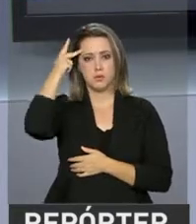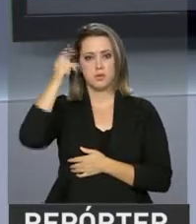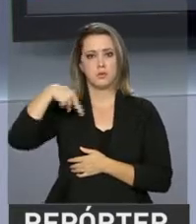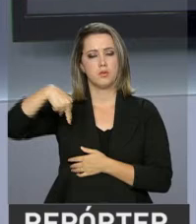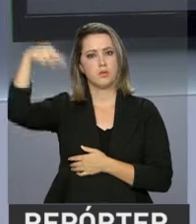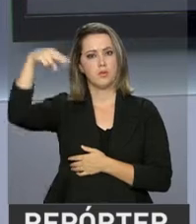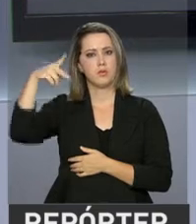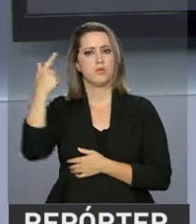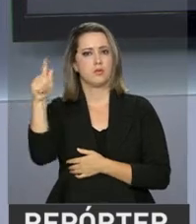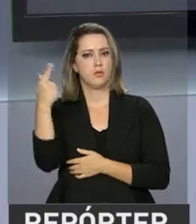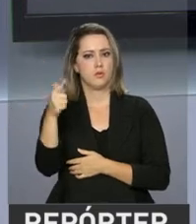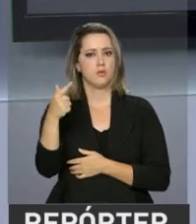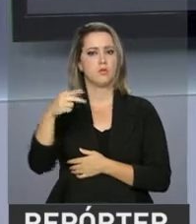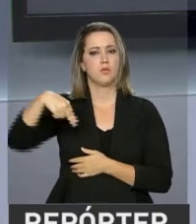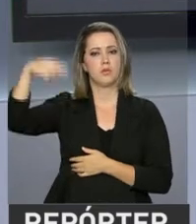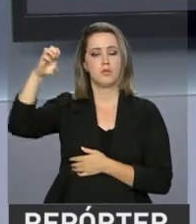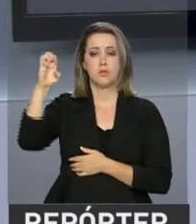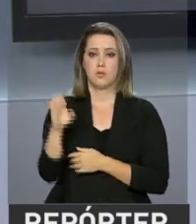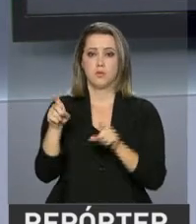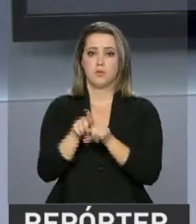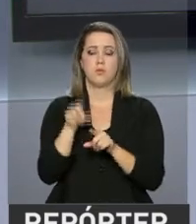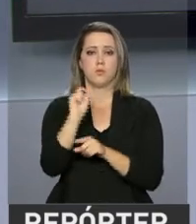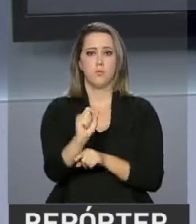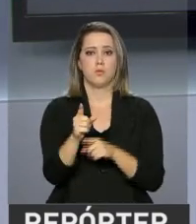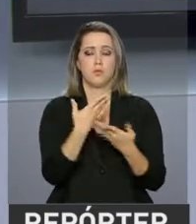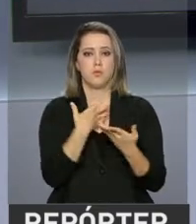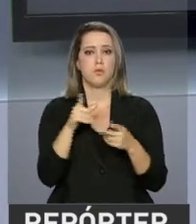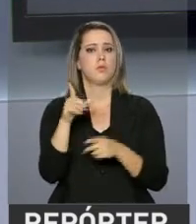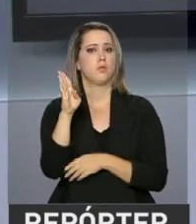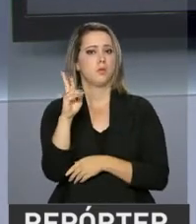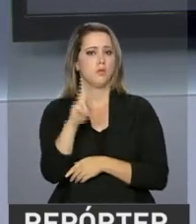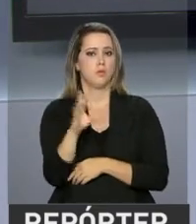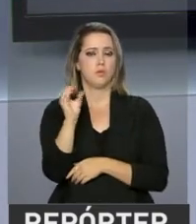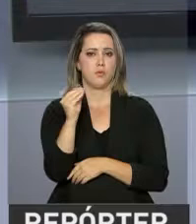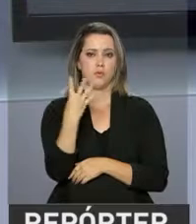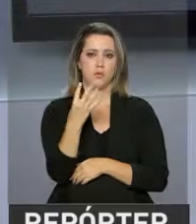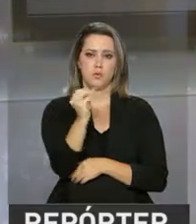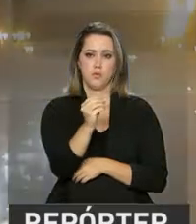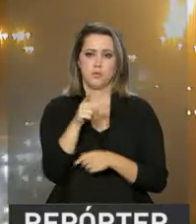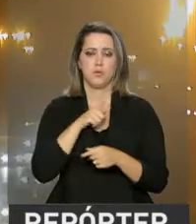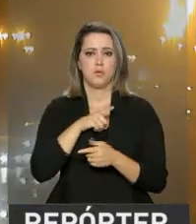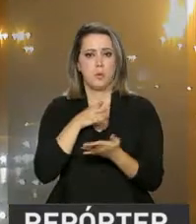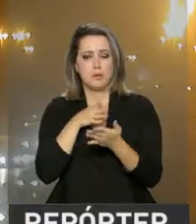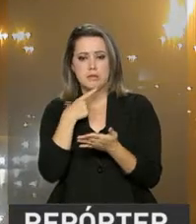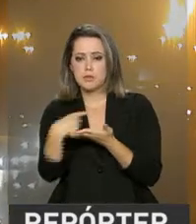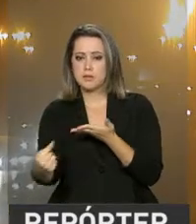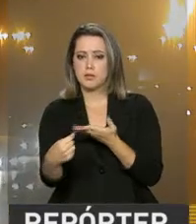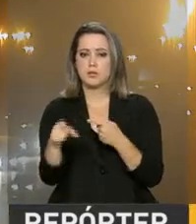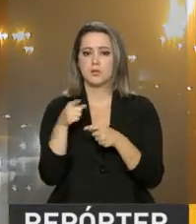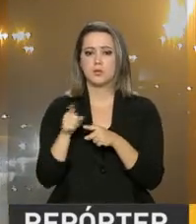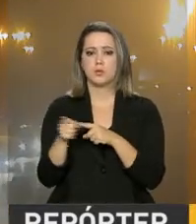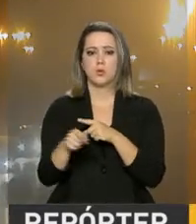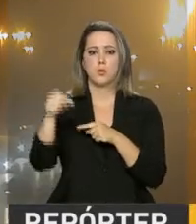goiás nos estados da região nordeste do brasil a na br 104 em 30 é para quem vai